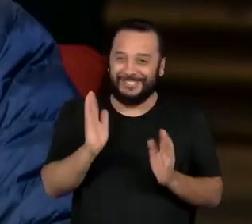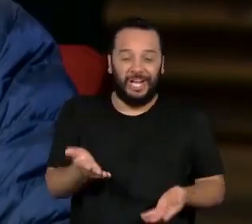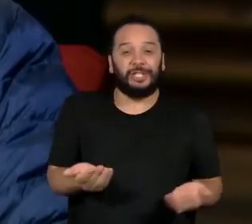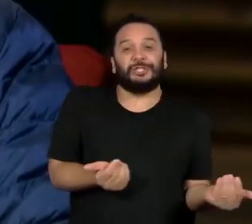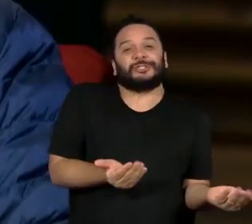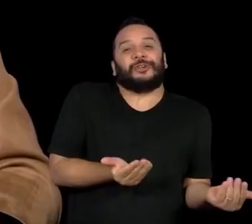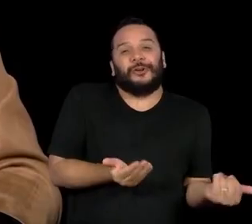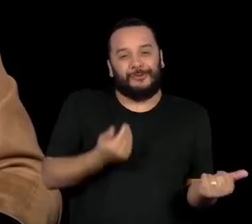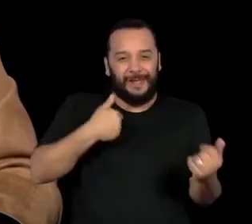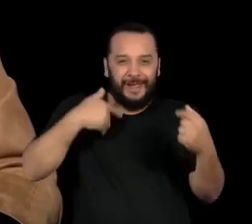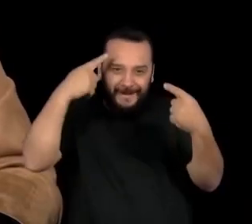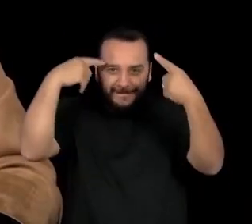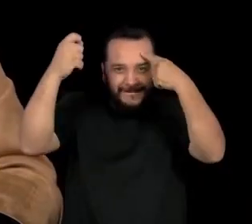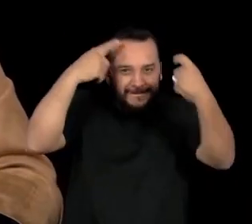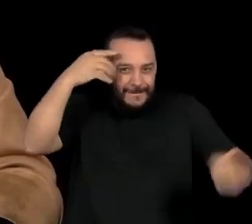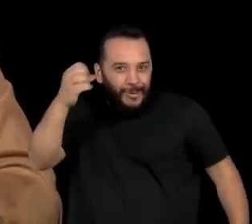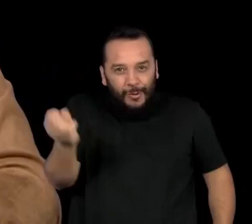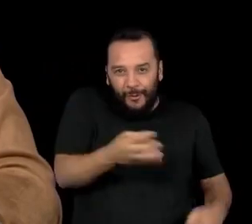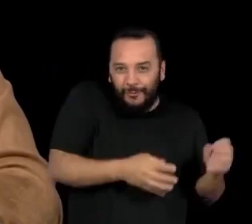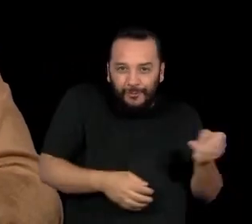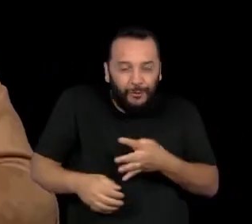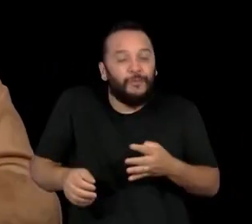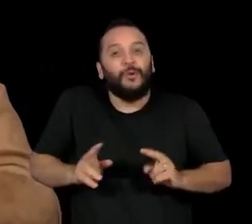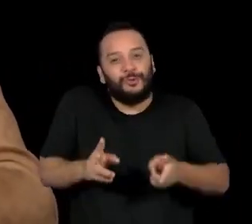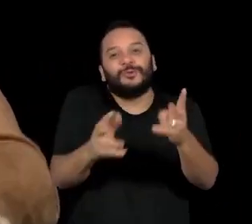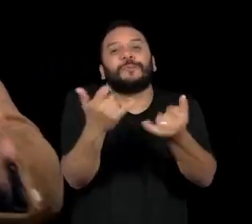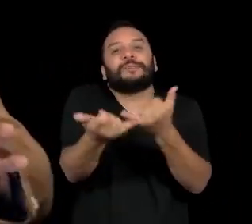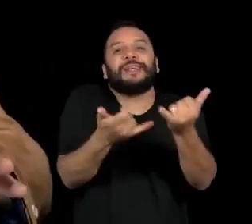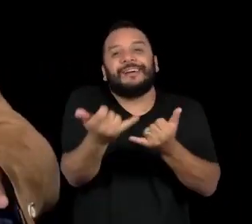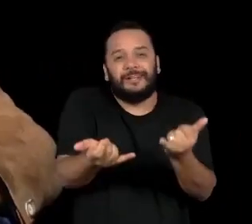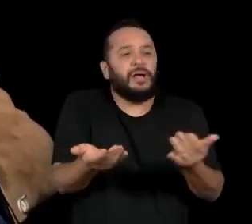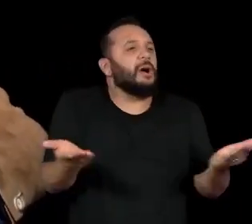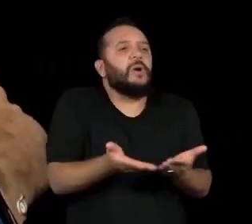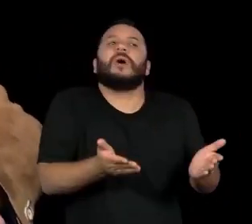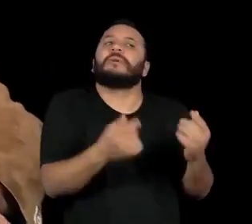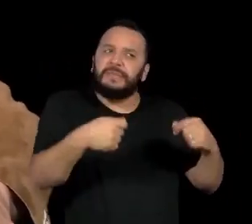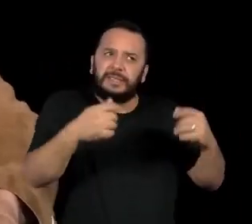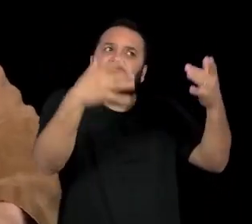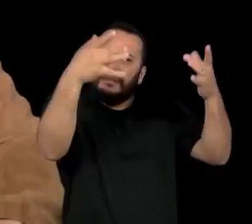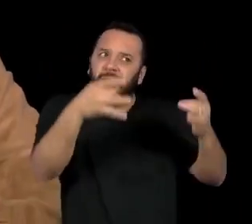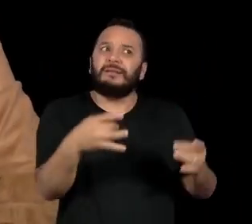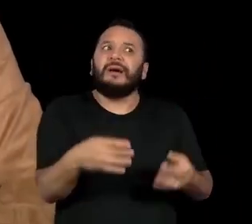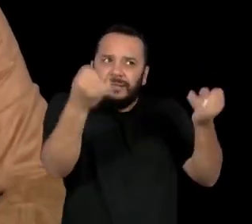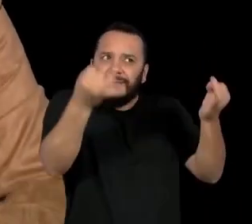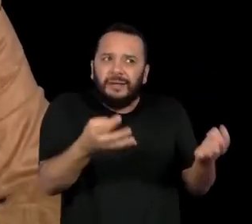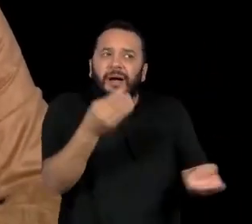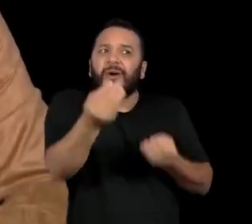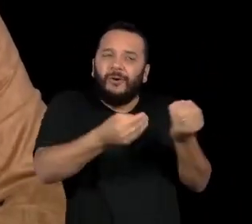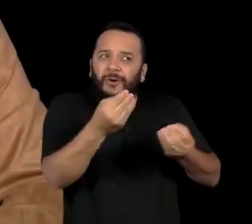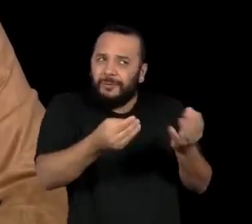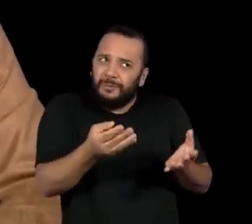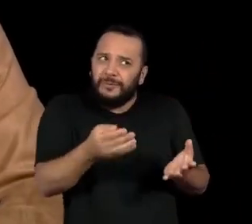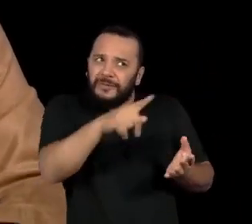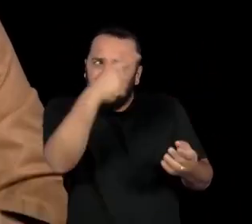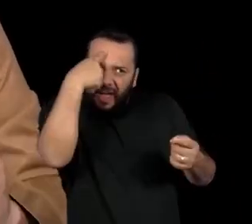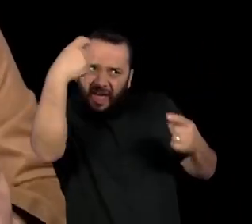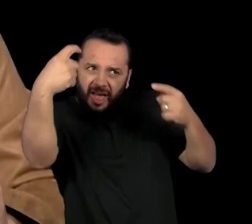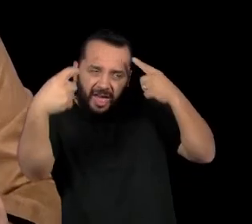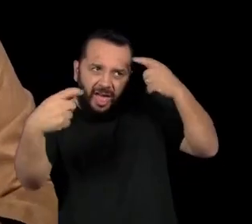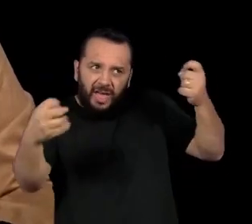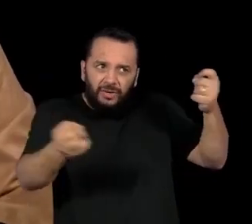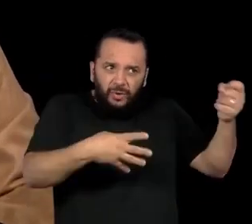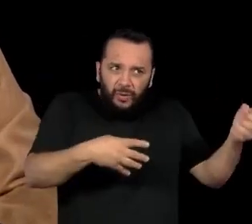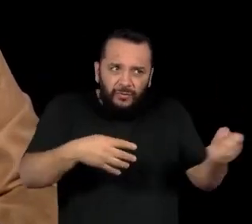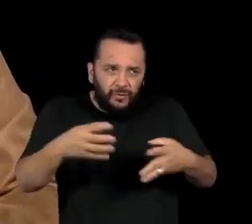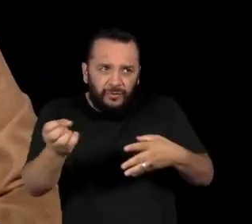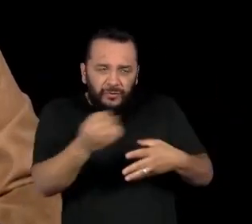se reinventando só que agora ele vai ter que entregar alguns detalhes dessa história aí que a gente já começou com ela para